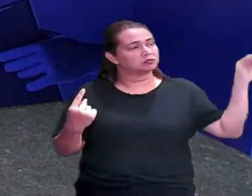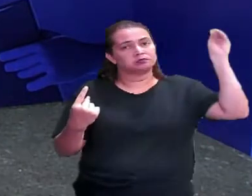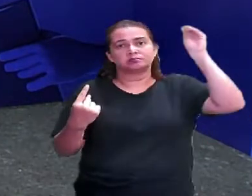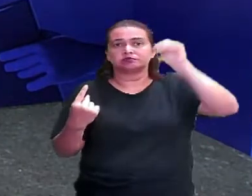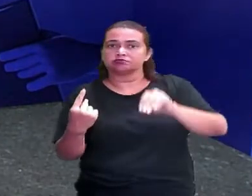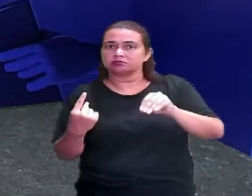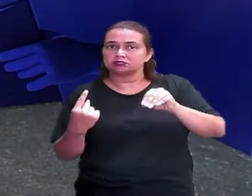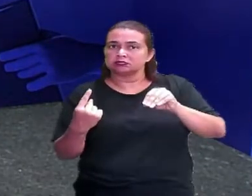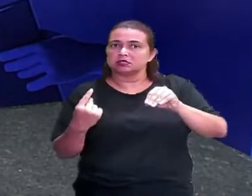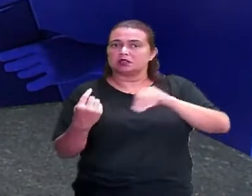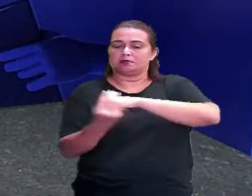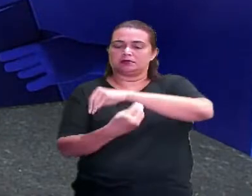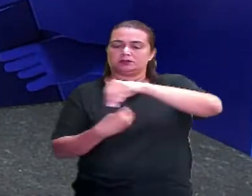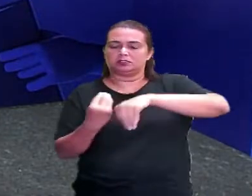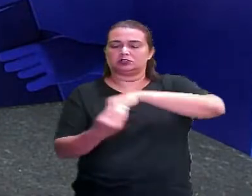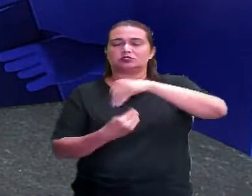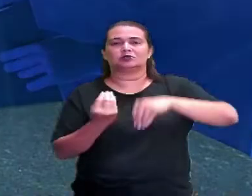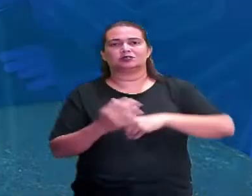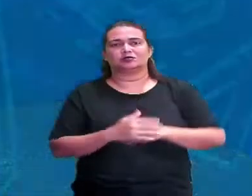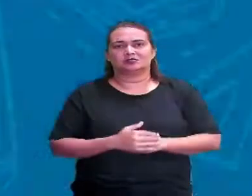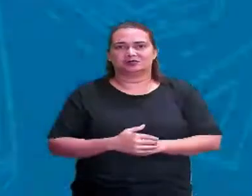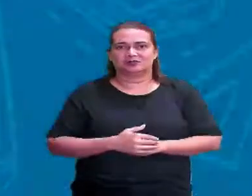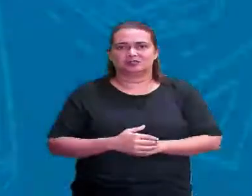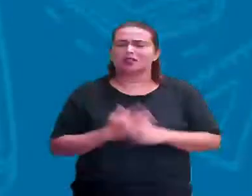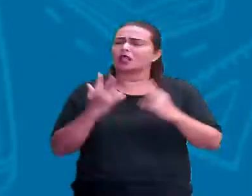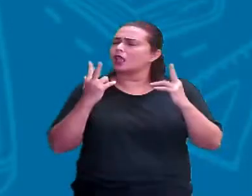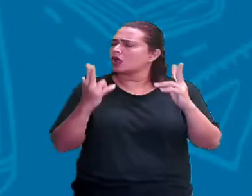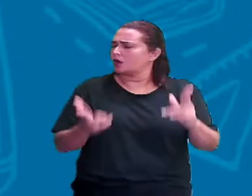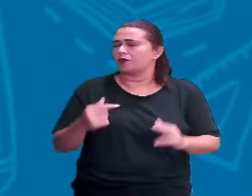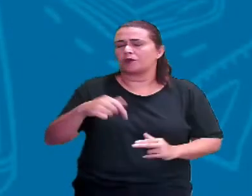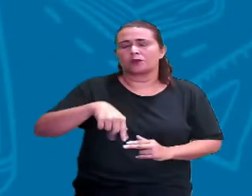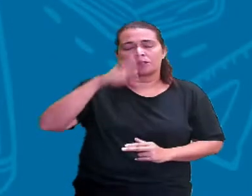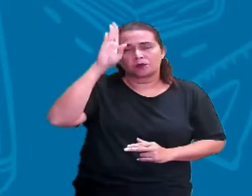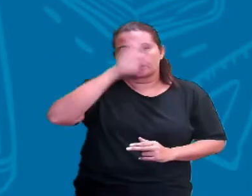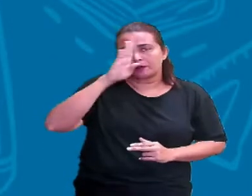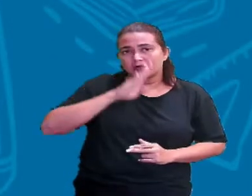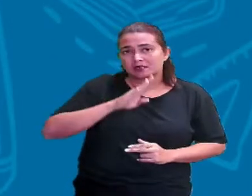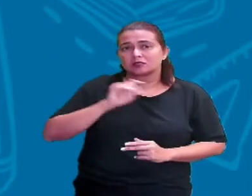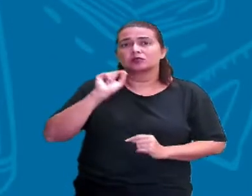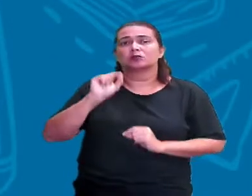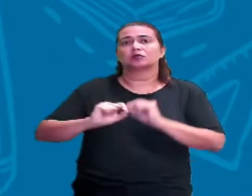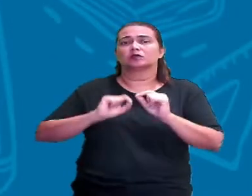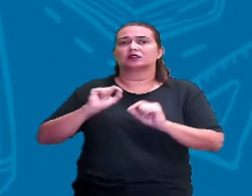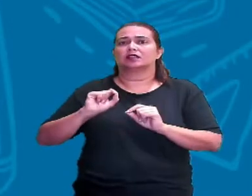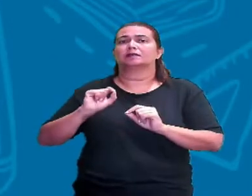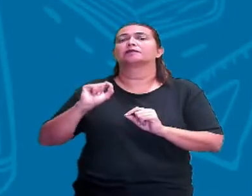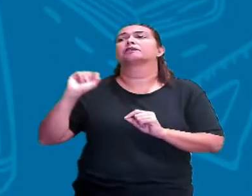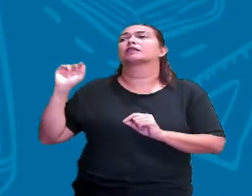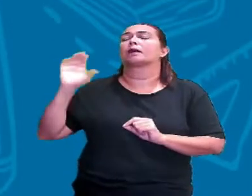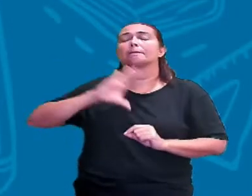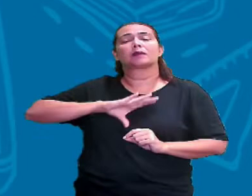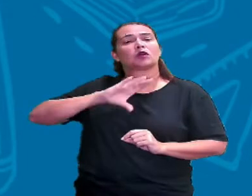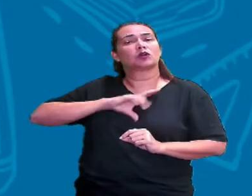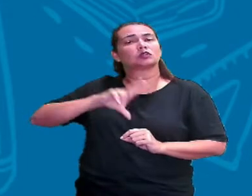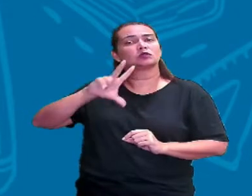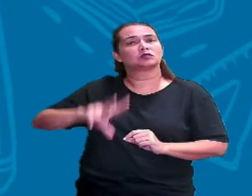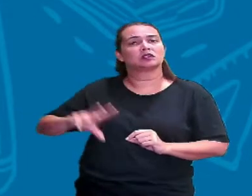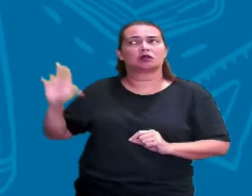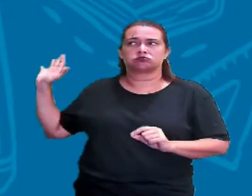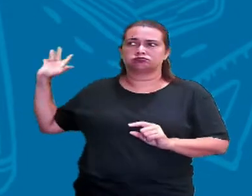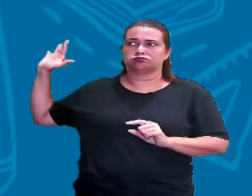que é como aconteceu com o Brasil. O Brasil foi colonizado, não é, por Portugal, e aí